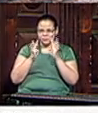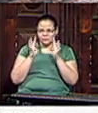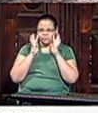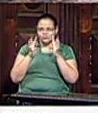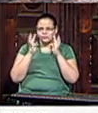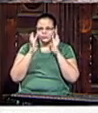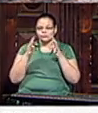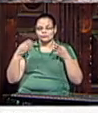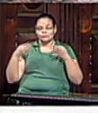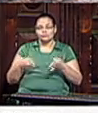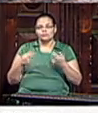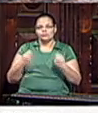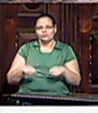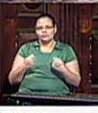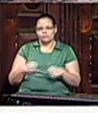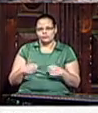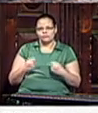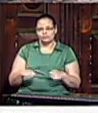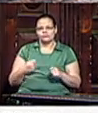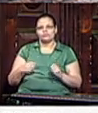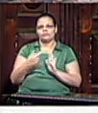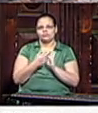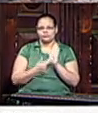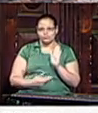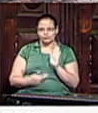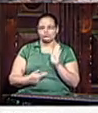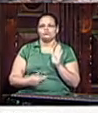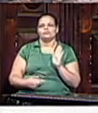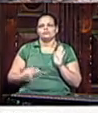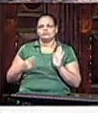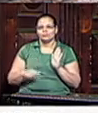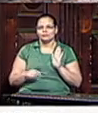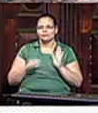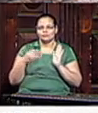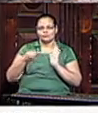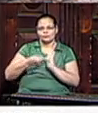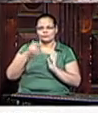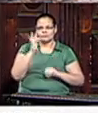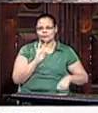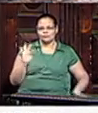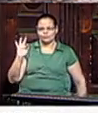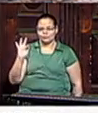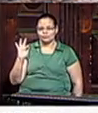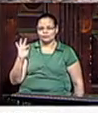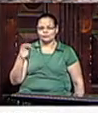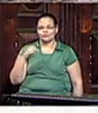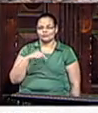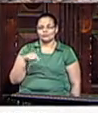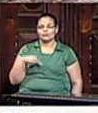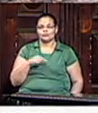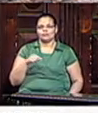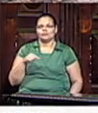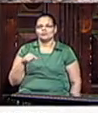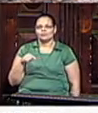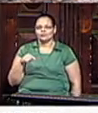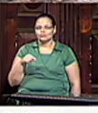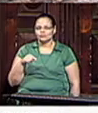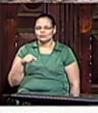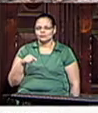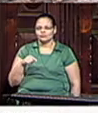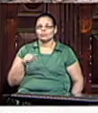que precisa ser regulamentada pela Câmara Federal, mas de qualquer maneira, ao inserirmos como